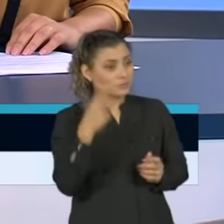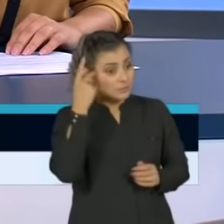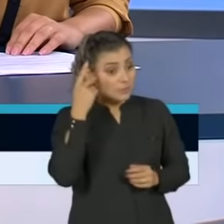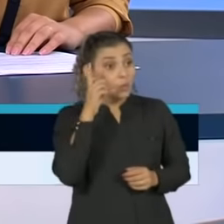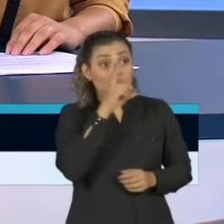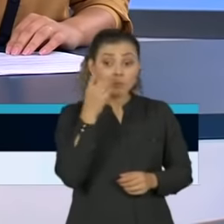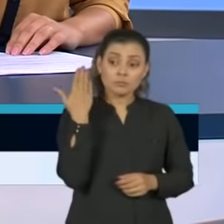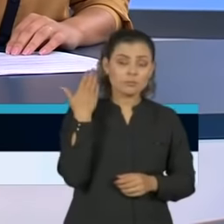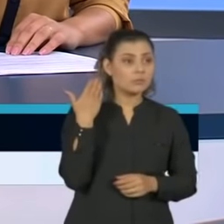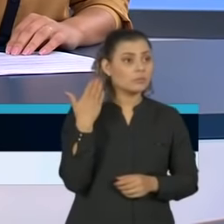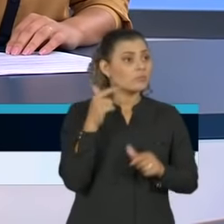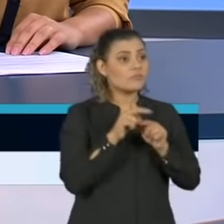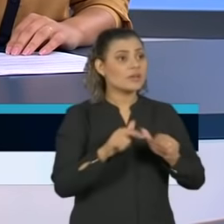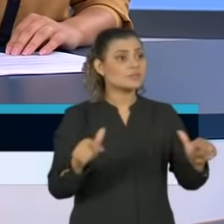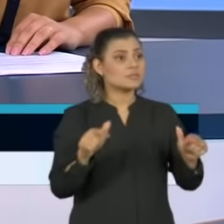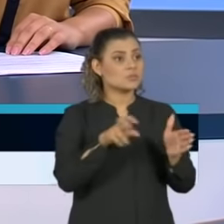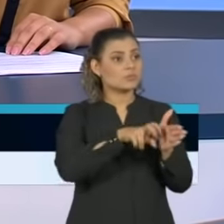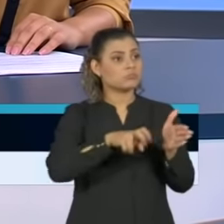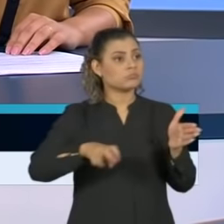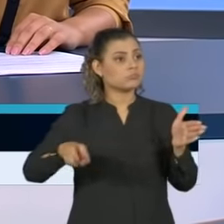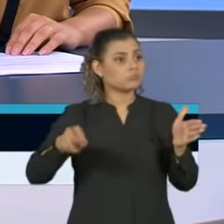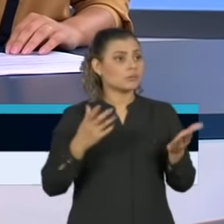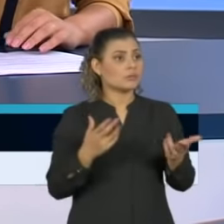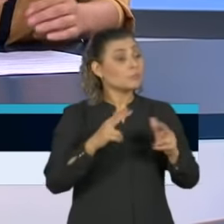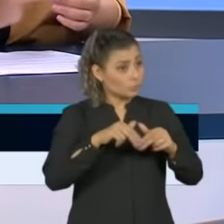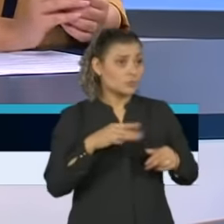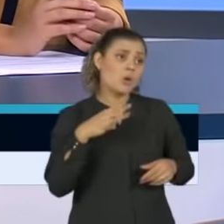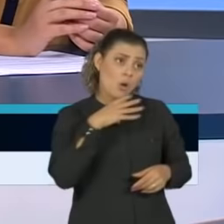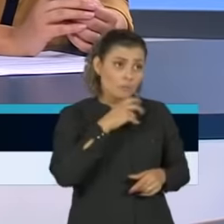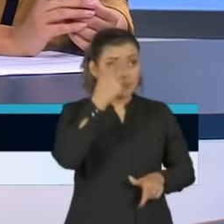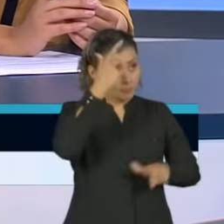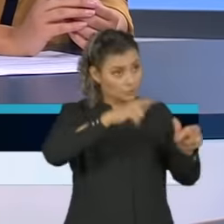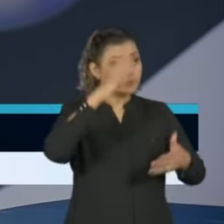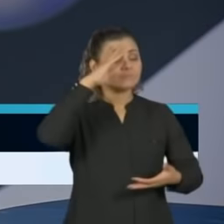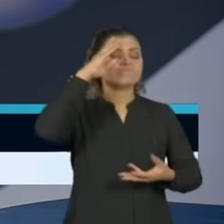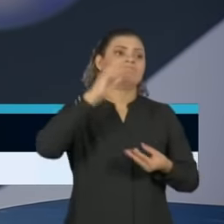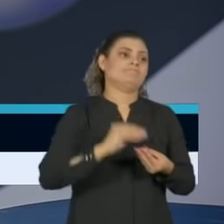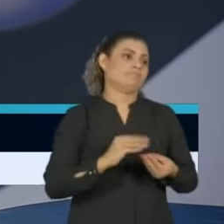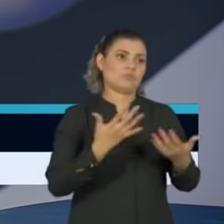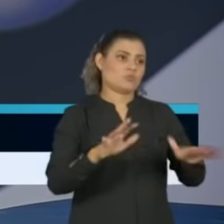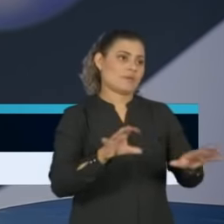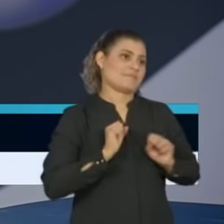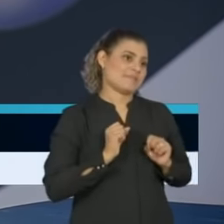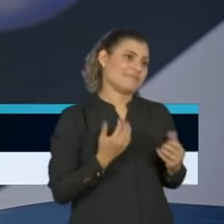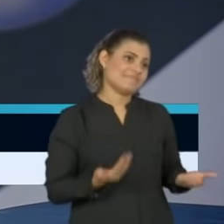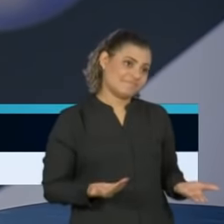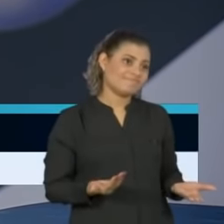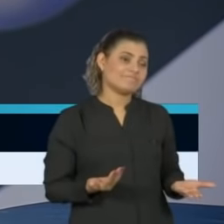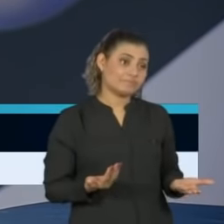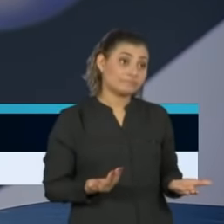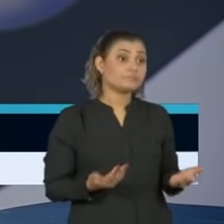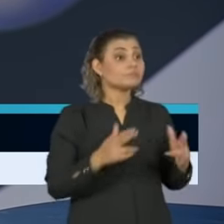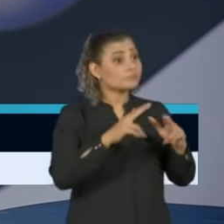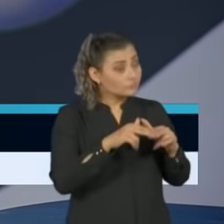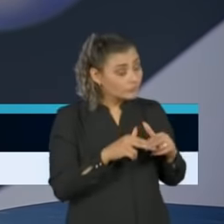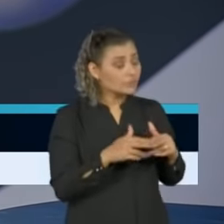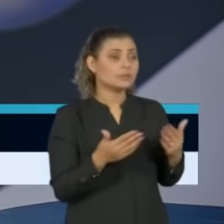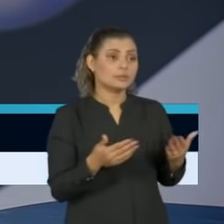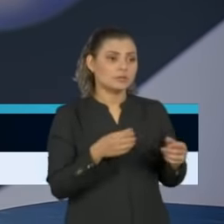domingo, totalmente vazio o estacionamento. Então, é lógico que as pessoas estão entendendo e a gente vai ver, a gente vai ter o que foi sugerido